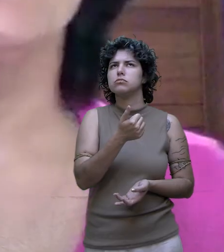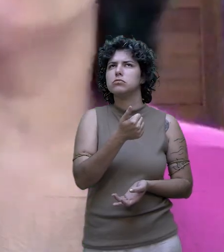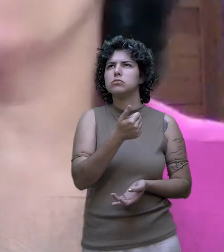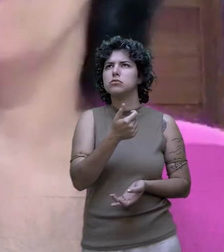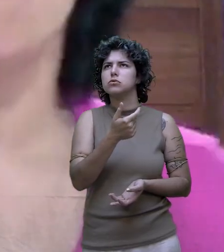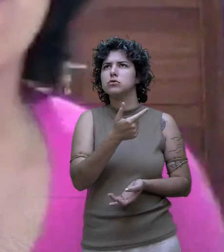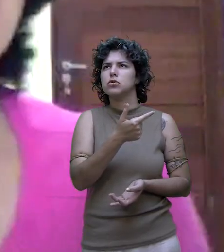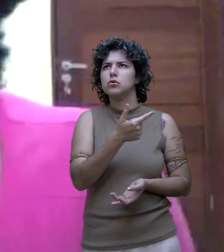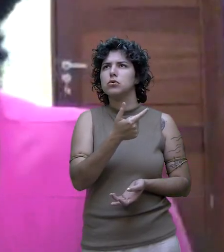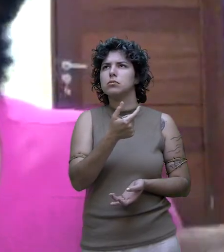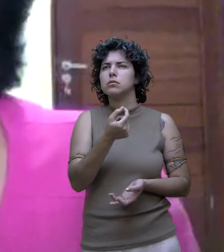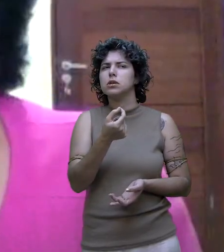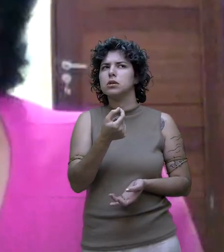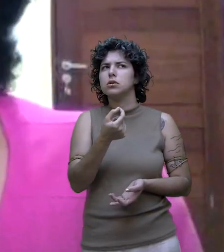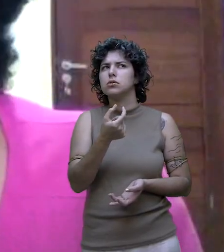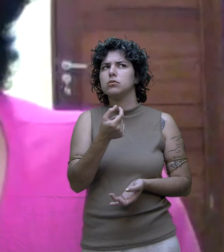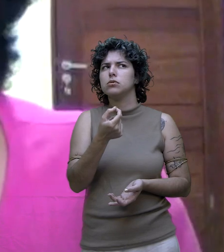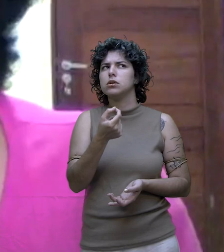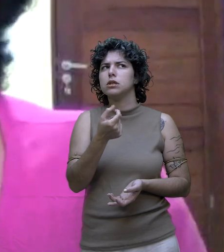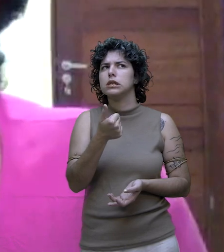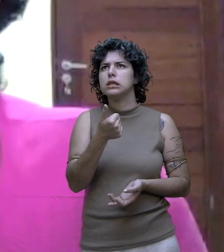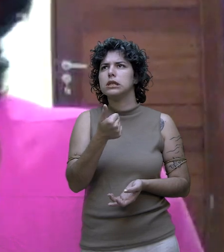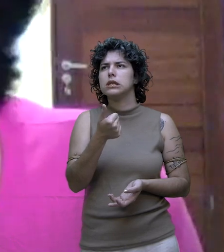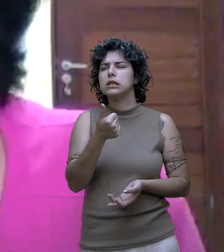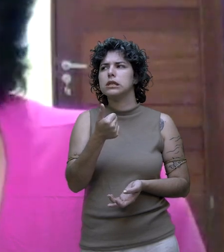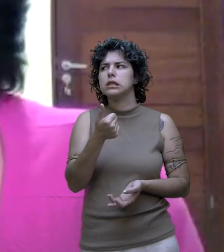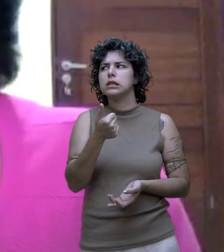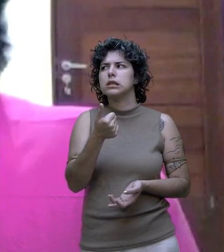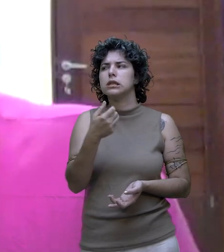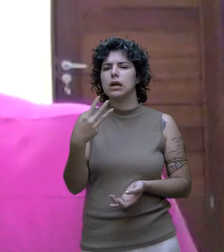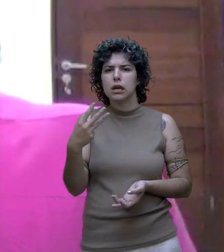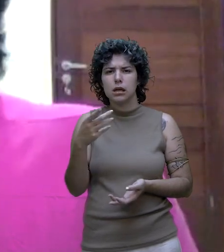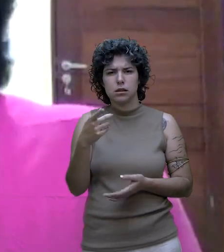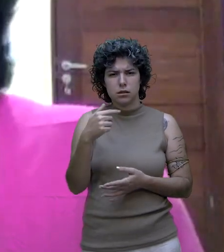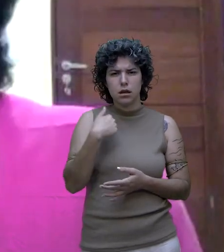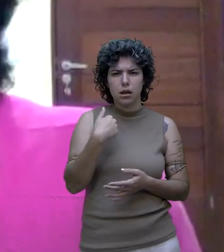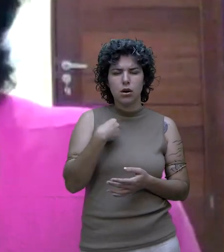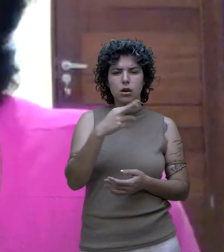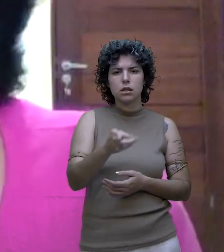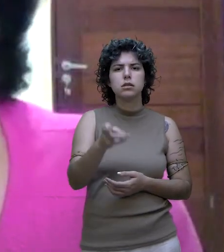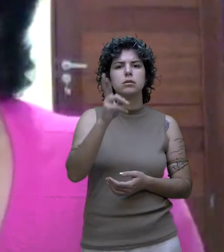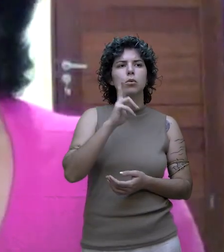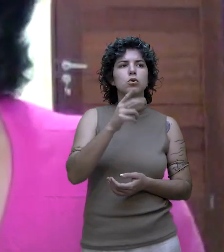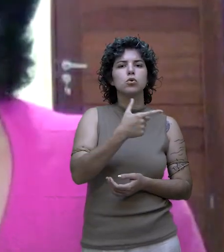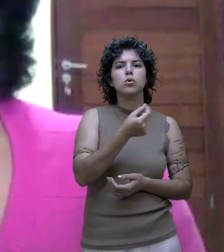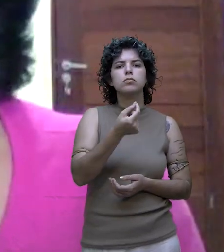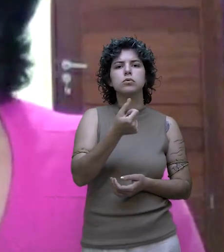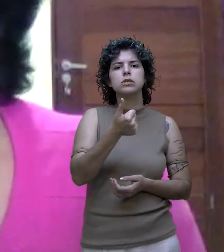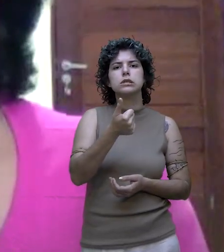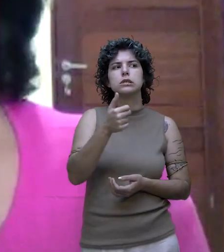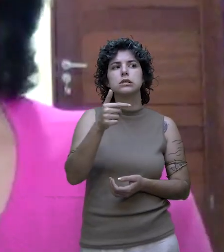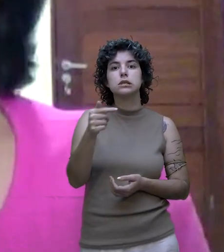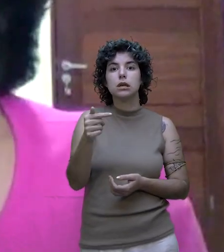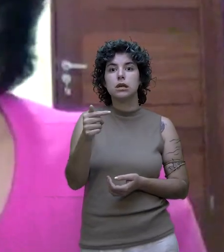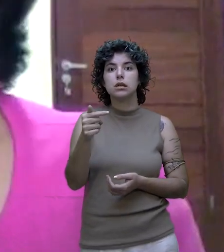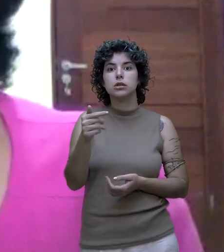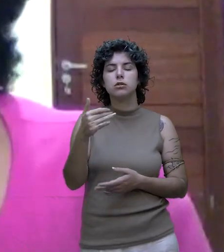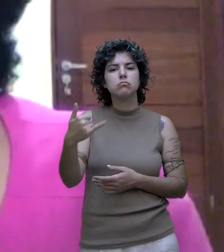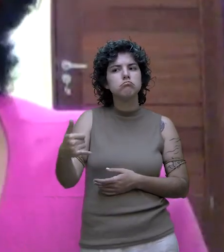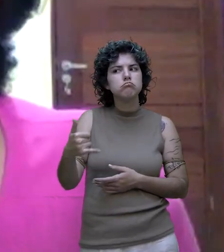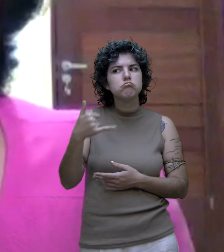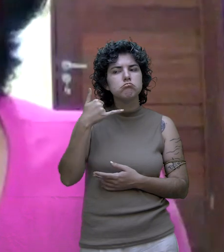eu nem lembrava mais que eu tinha feito esse argumento, que eu tinha enviado e tal, e eles me ligaram, e eu